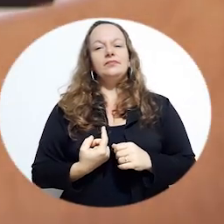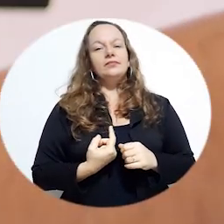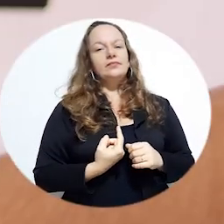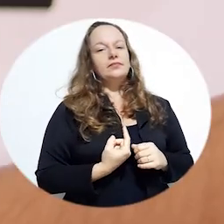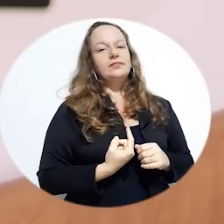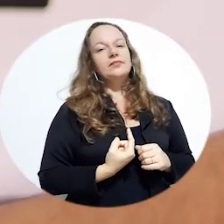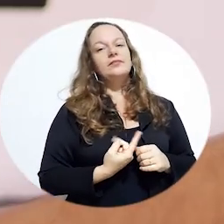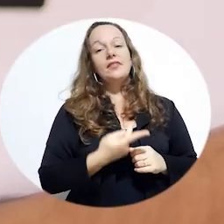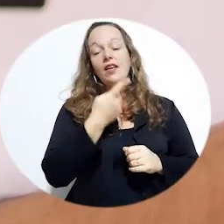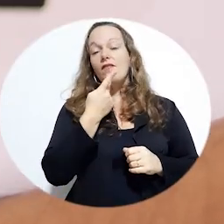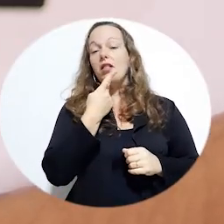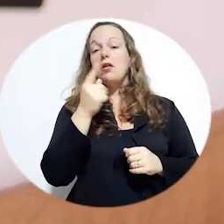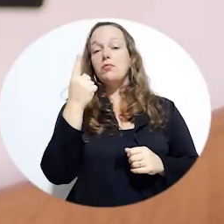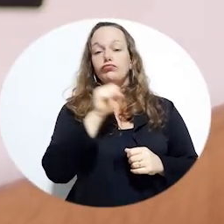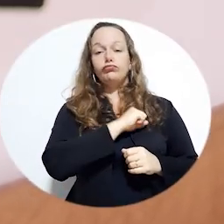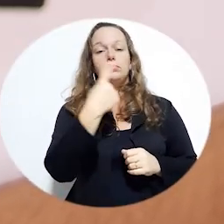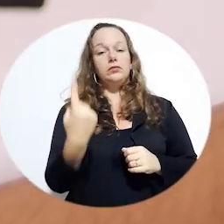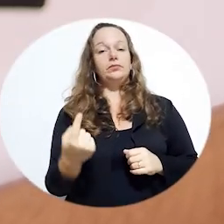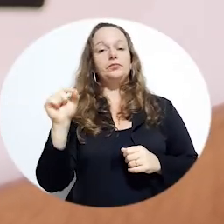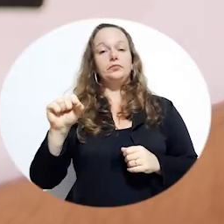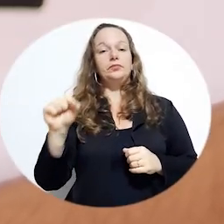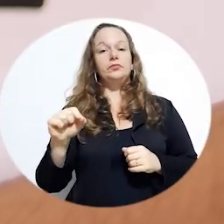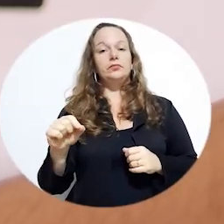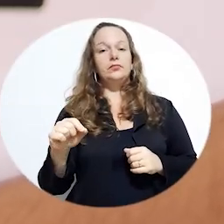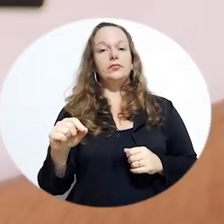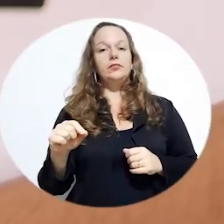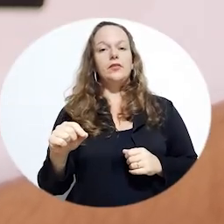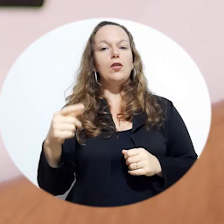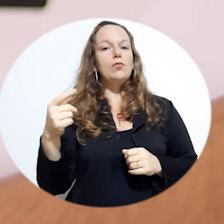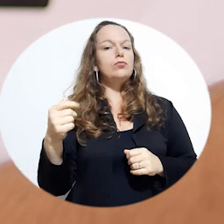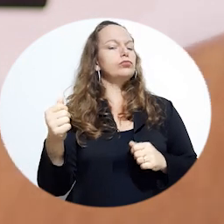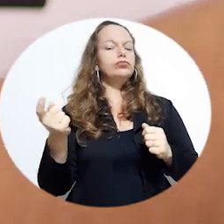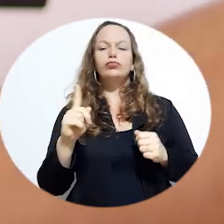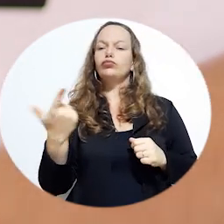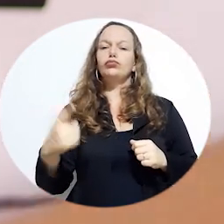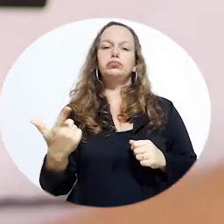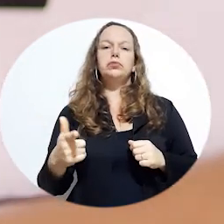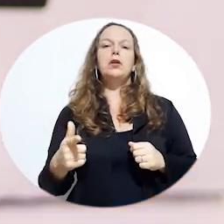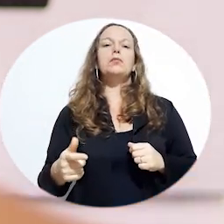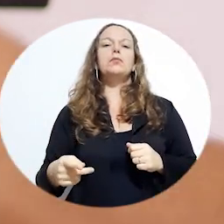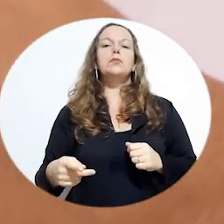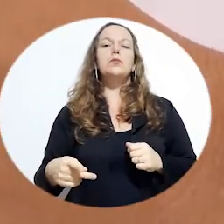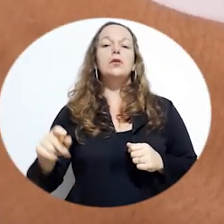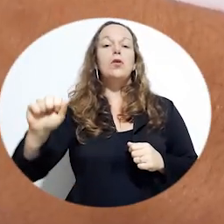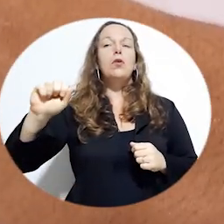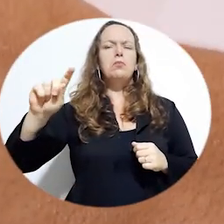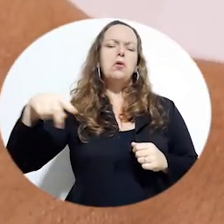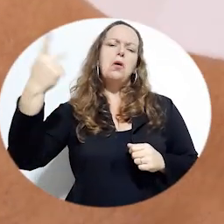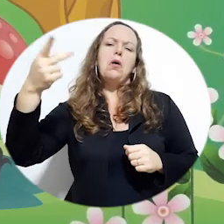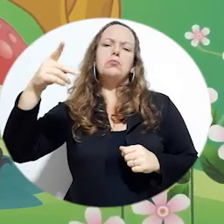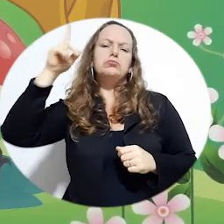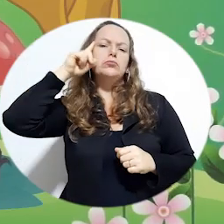O mandamento de número 1 diz: não tenham outros deuses além de mim.